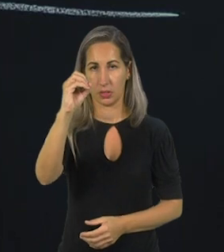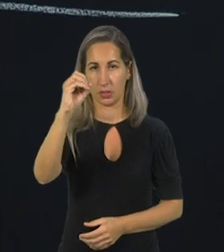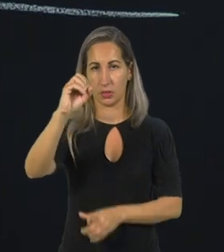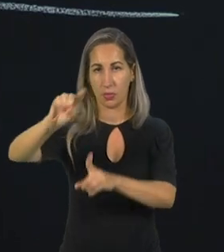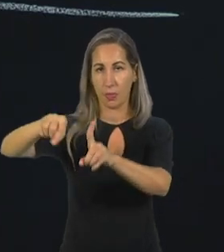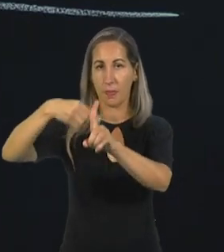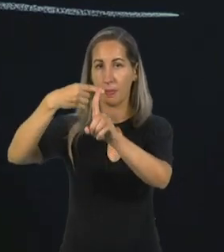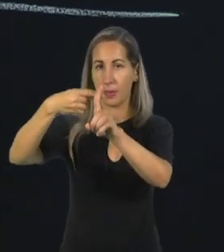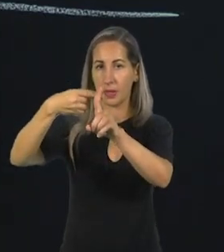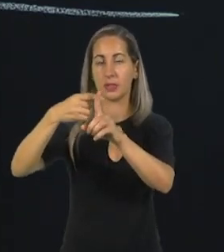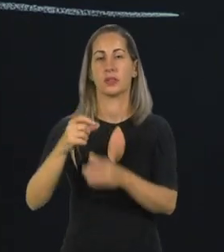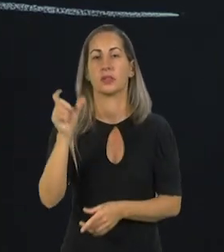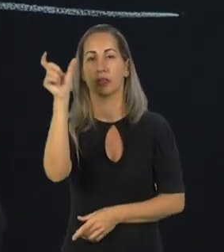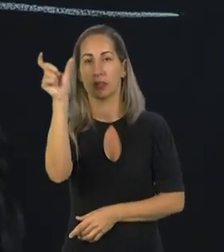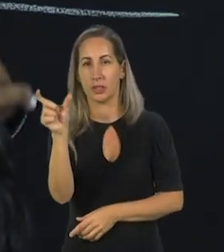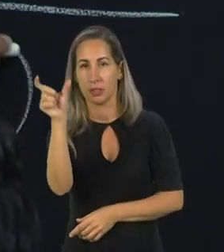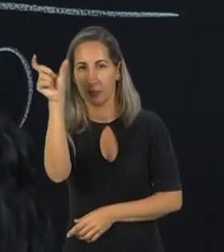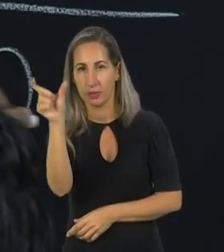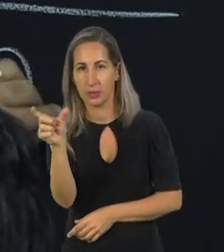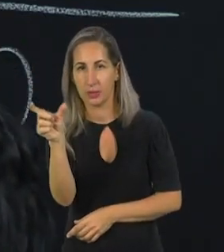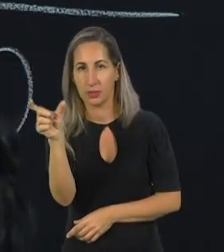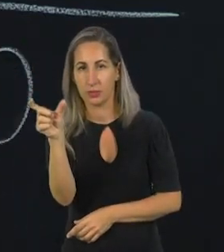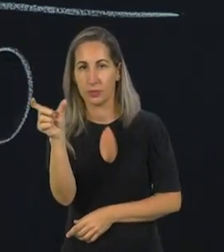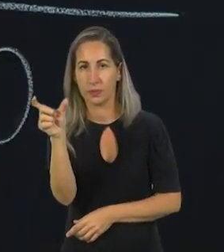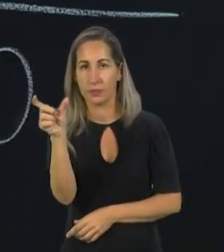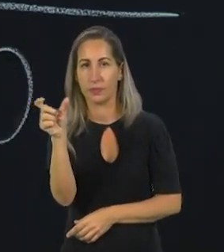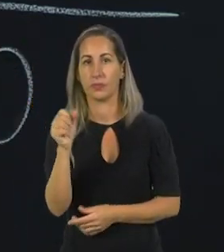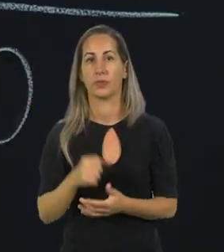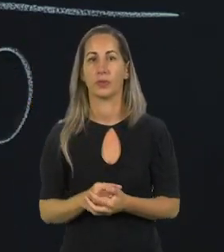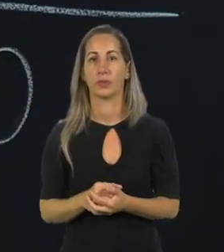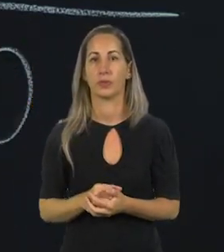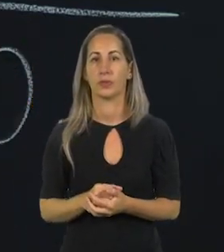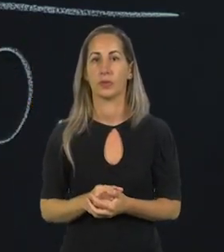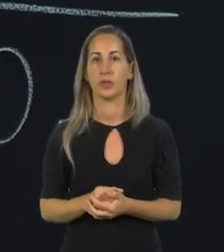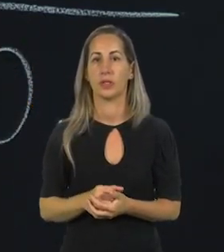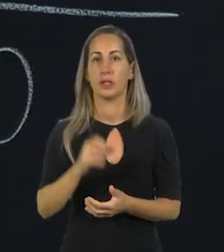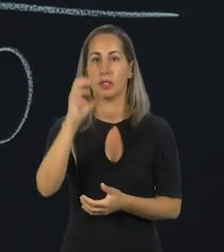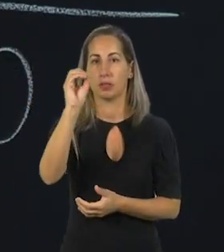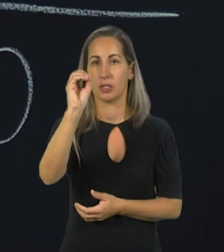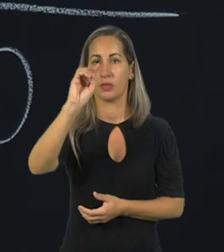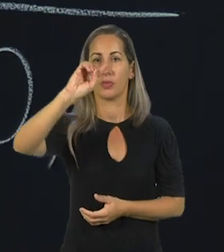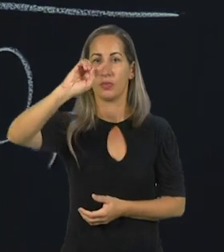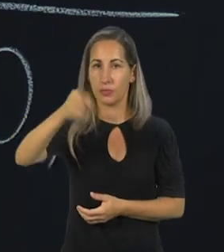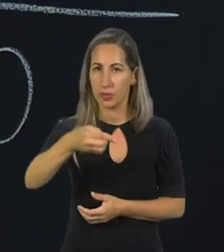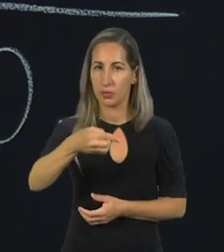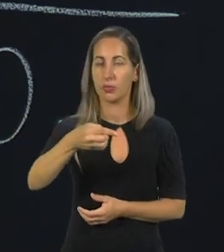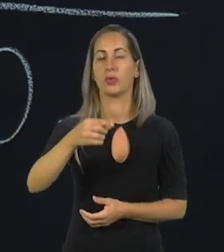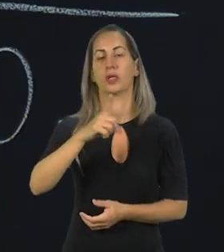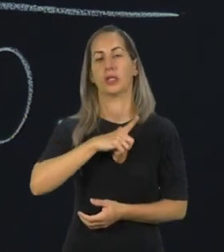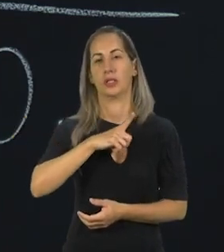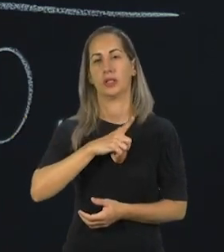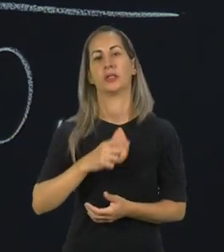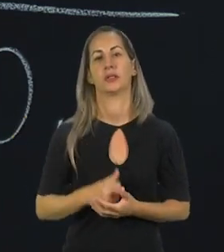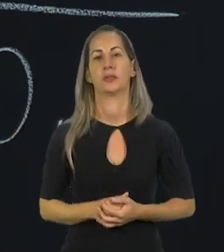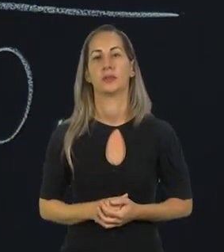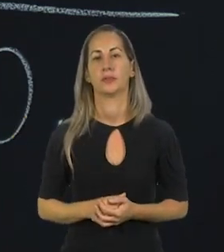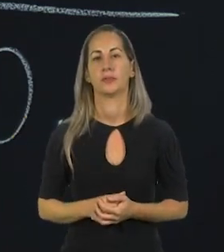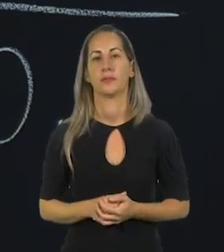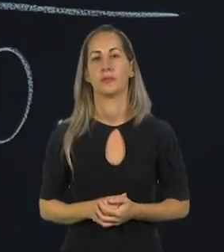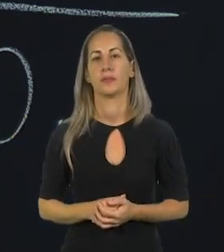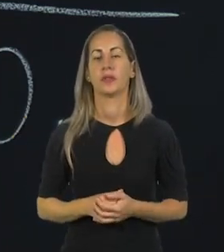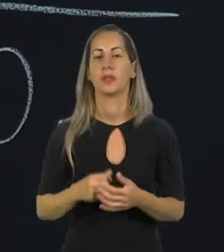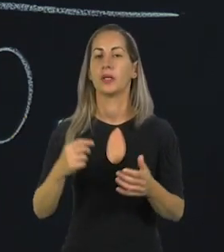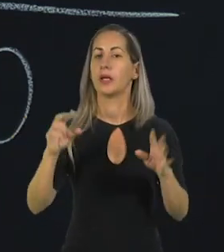ao dividendo, automaticamente você coloca 0, no teu quociente. E aí você